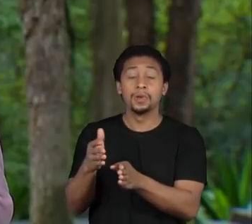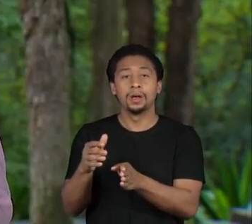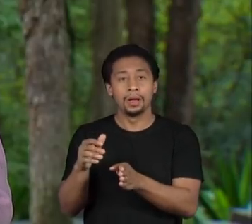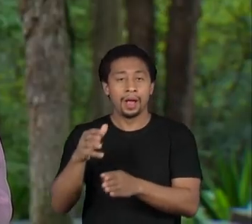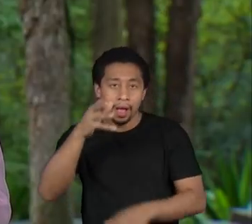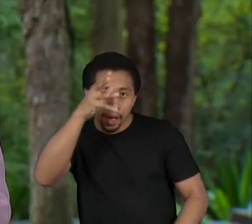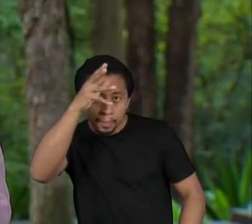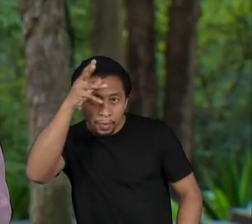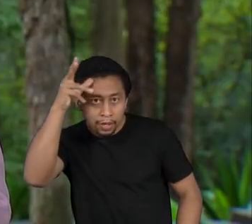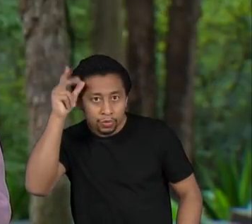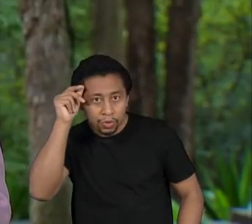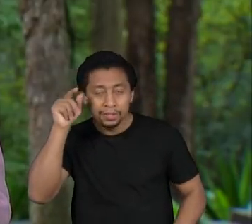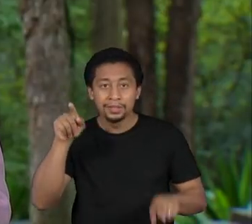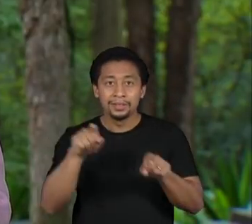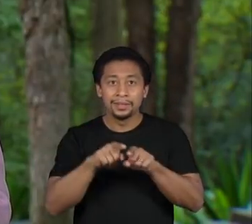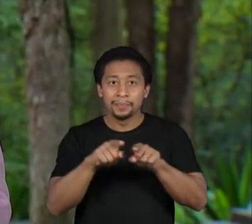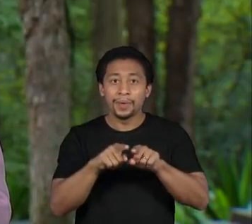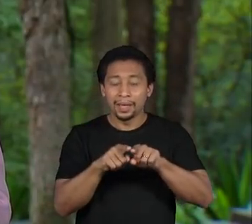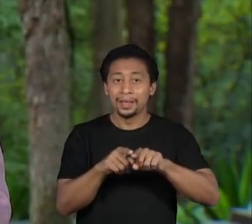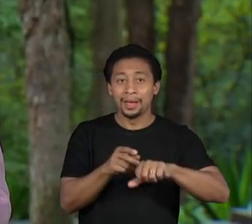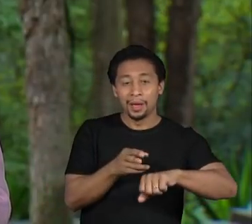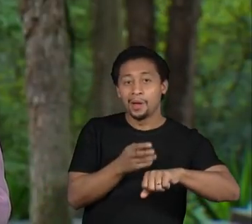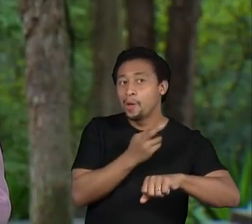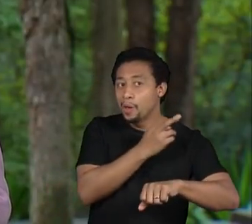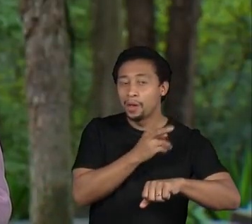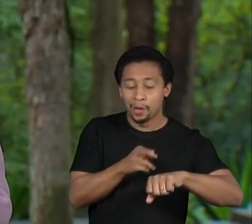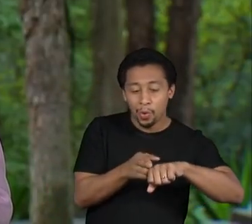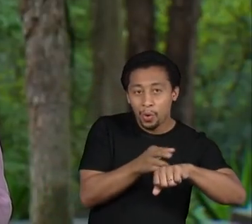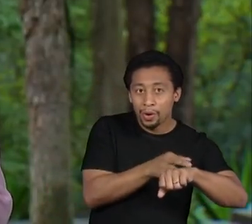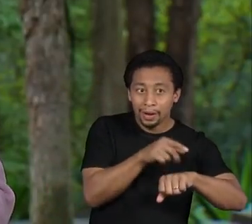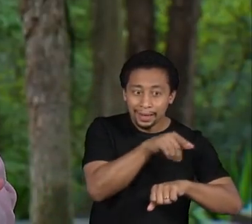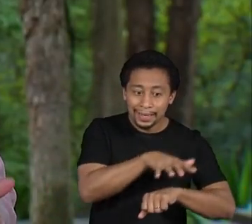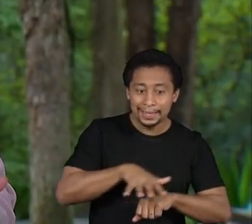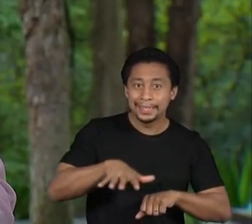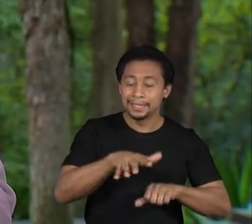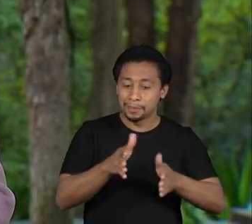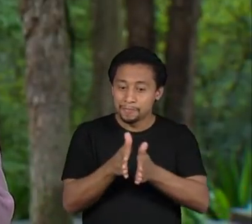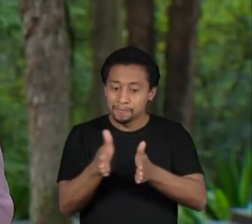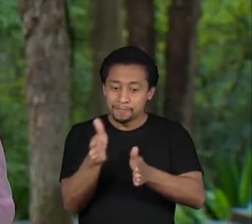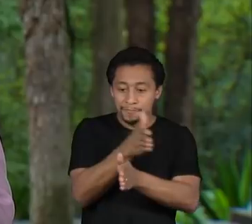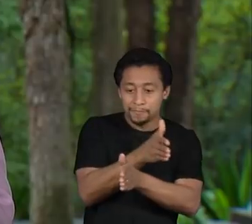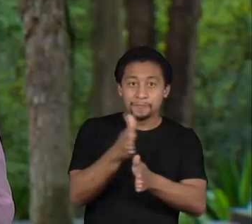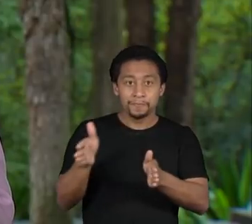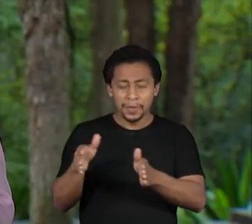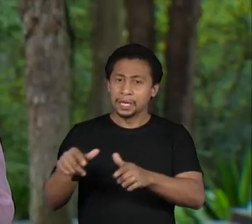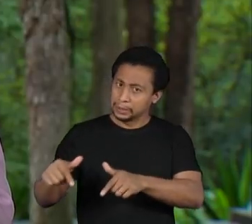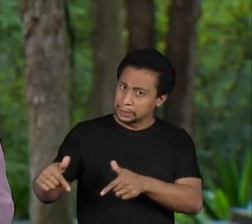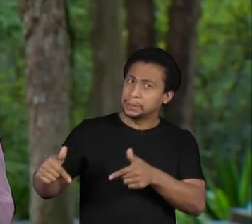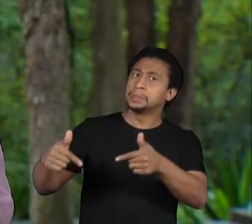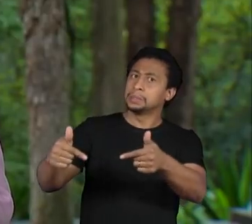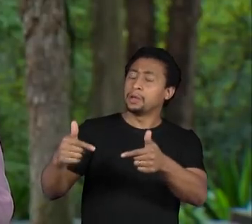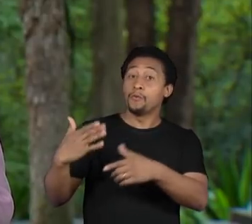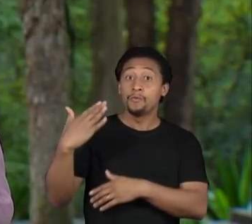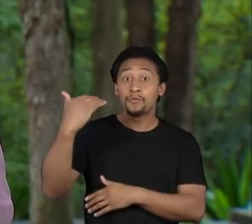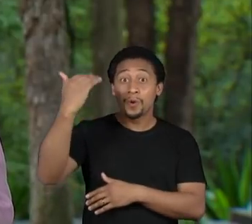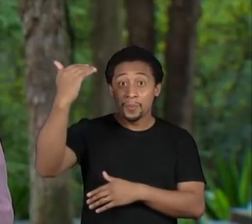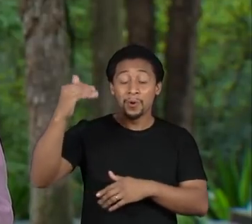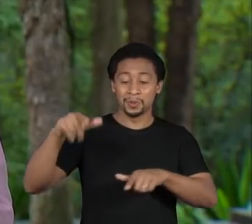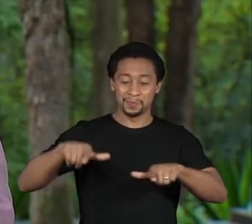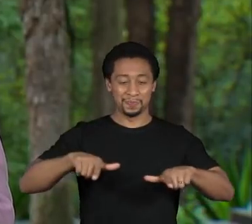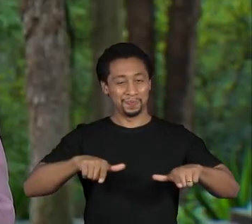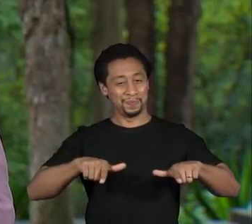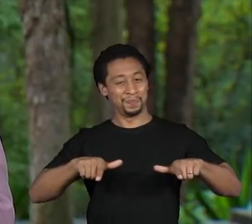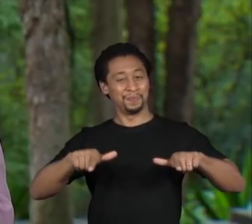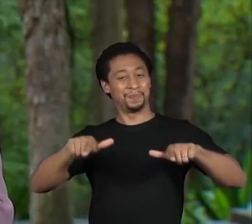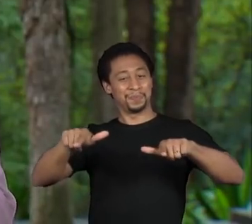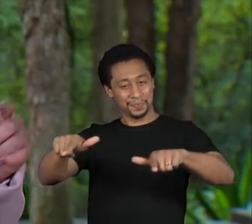indígena é cobiçado por mineradores e garimpeiros. O xamã, que vai receber o título de doutor honoris causa